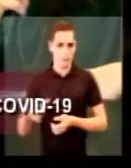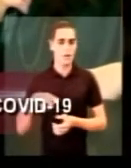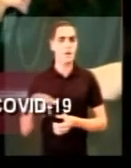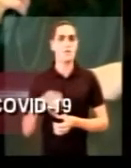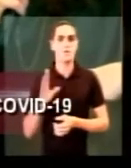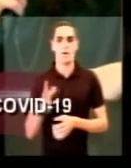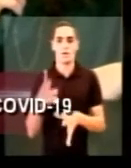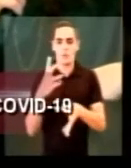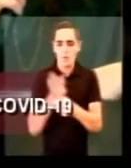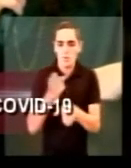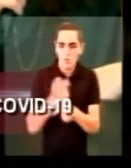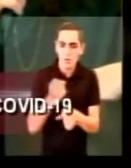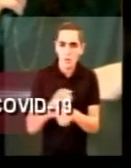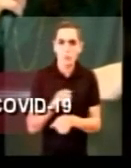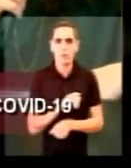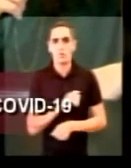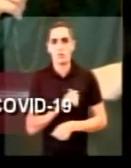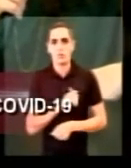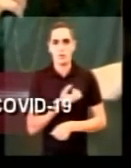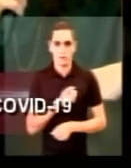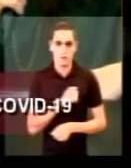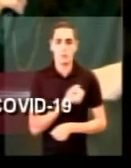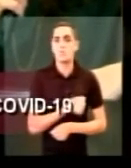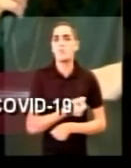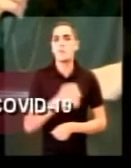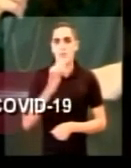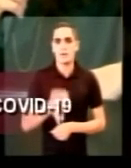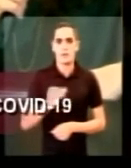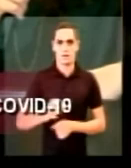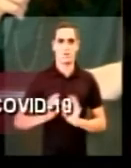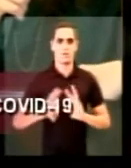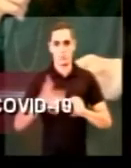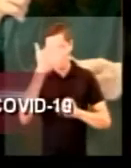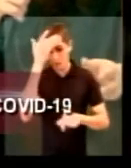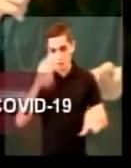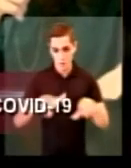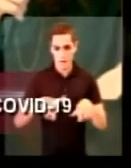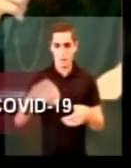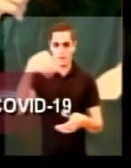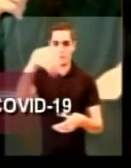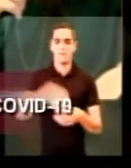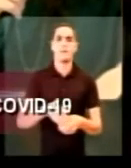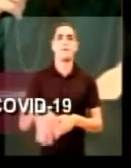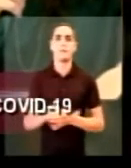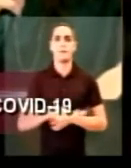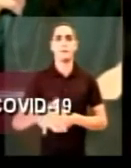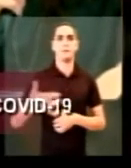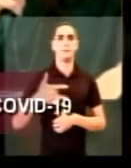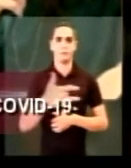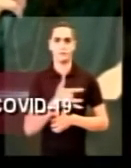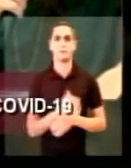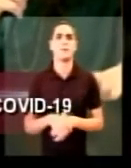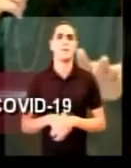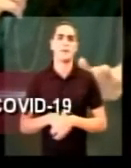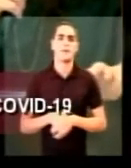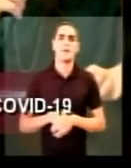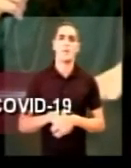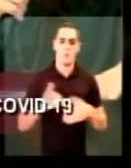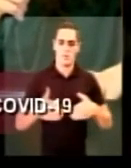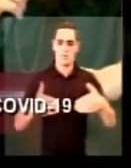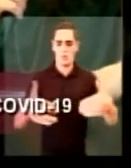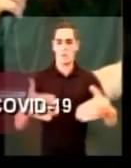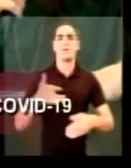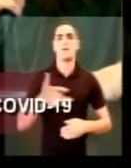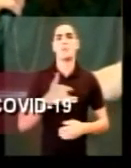saúde. O Ministério da Saúde estima que a cidade tenha cerca de 19